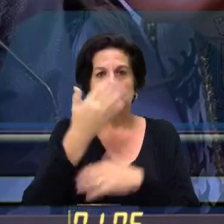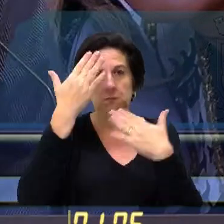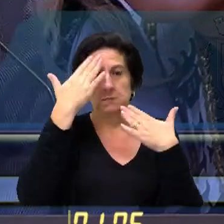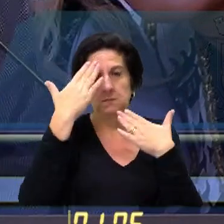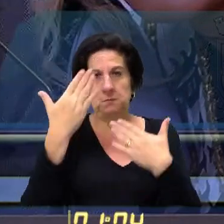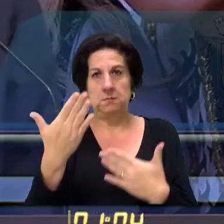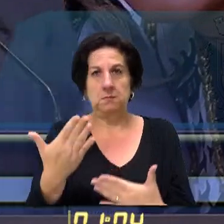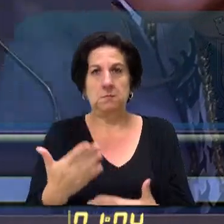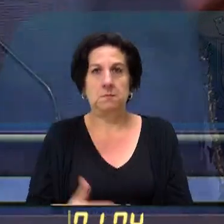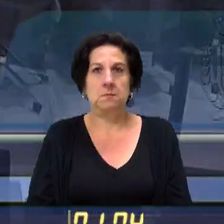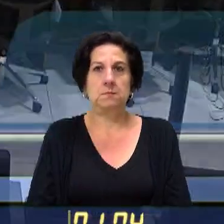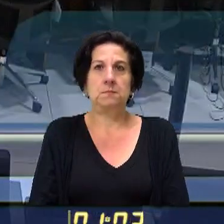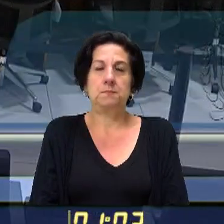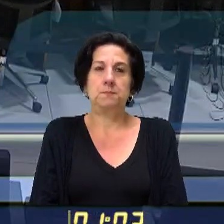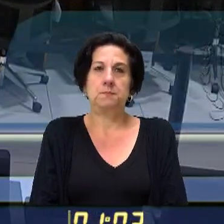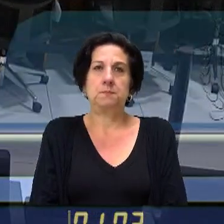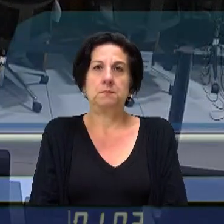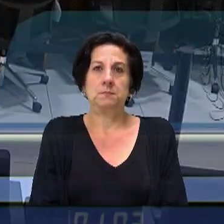Obrigado.